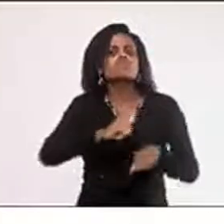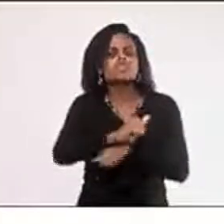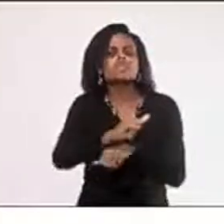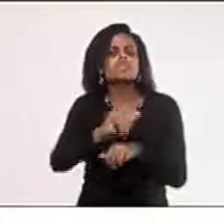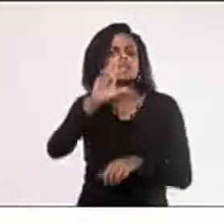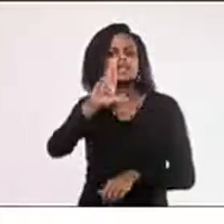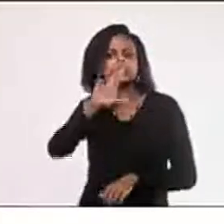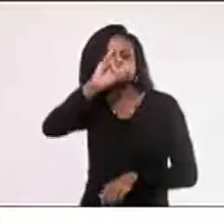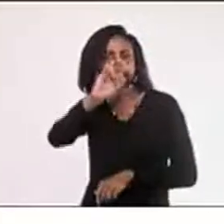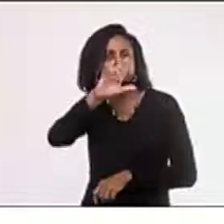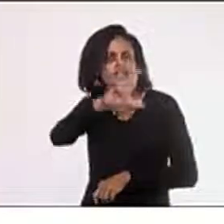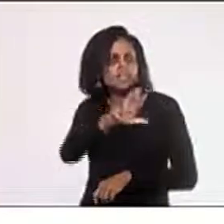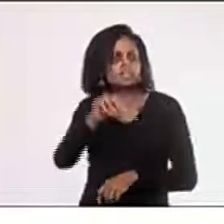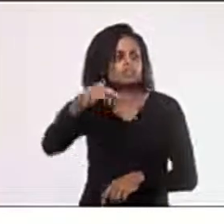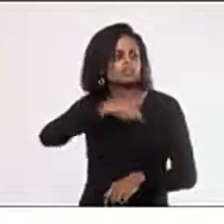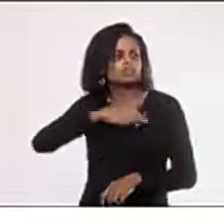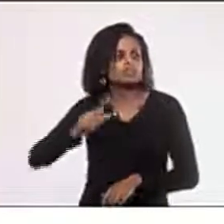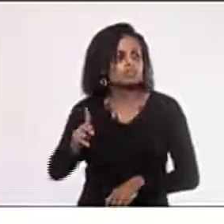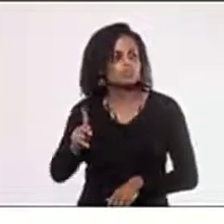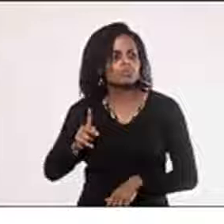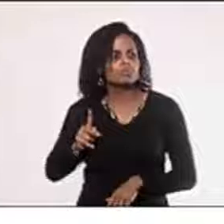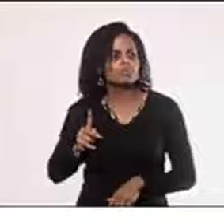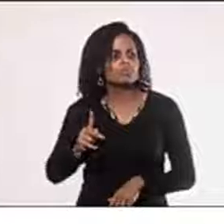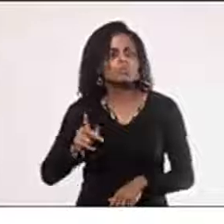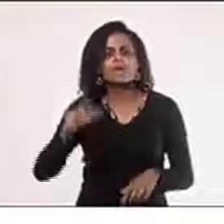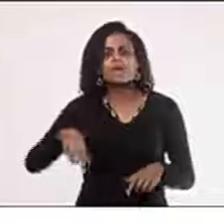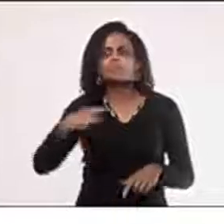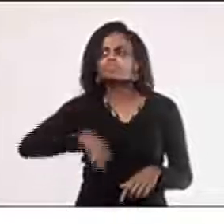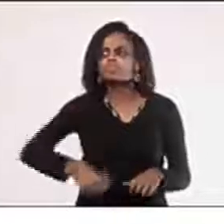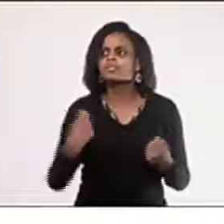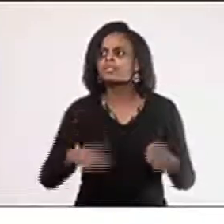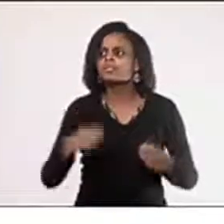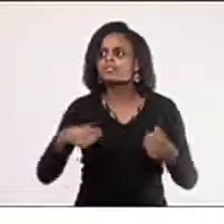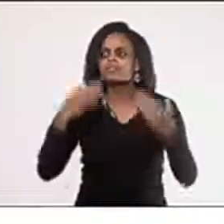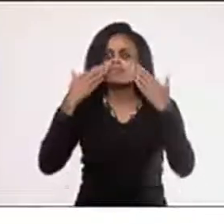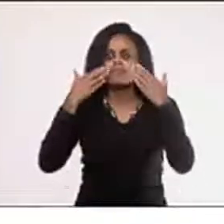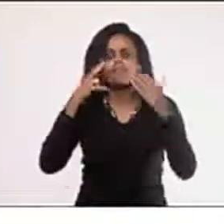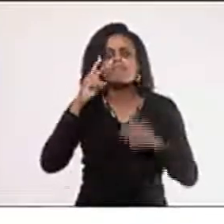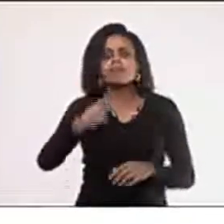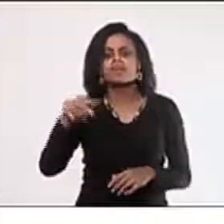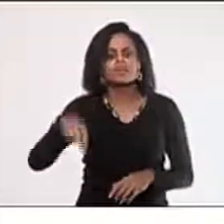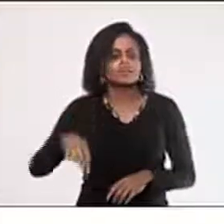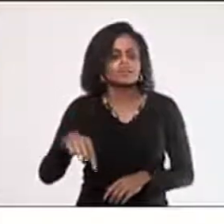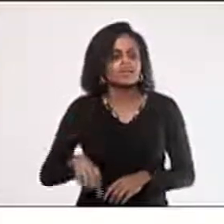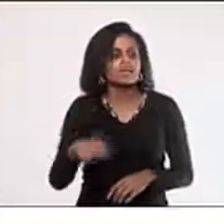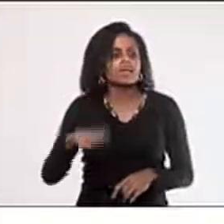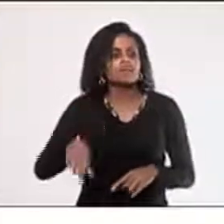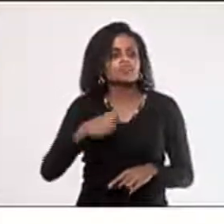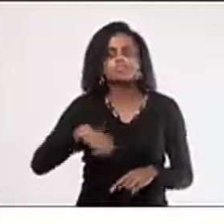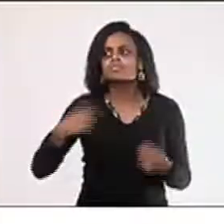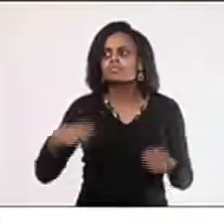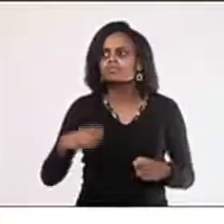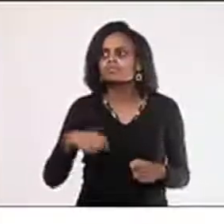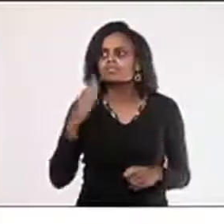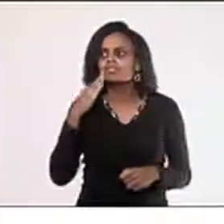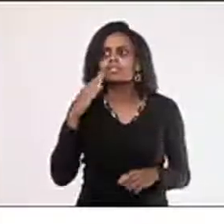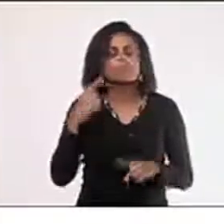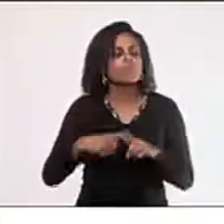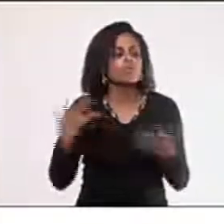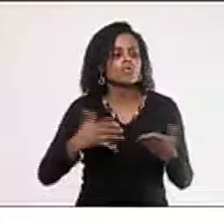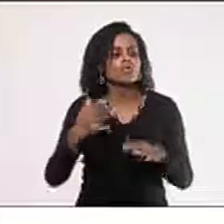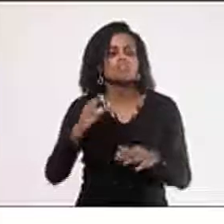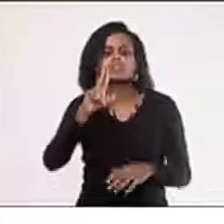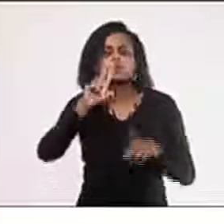É isso que a gente precisa apreciar aqui. É isso que a gente precisa entender. Porque hoje a UERJ